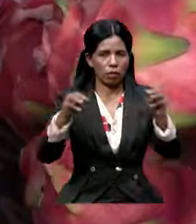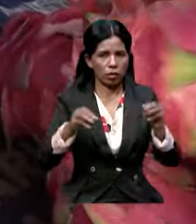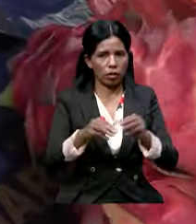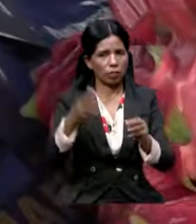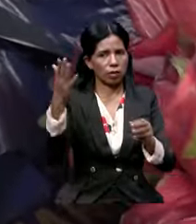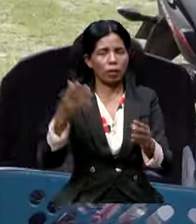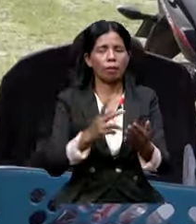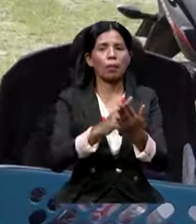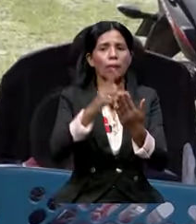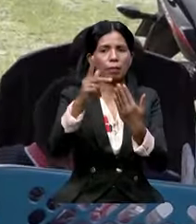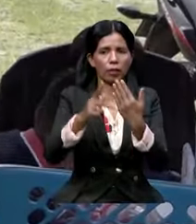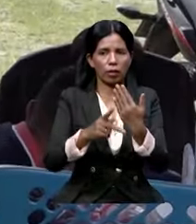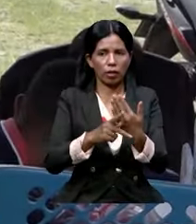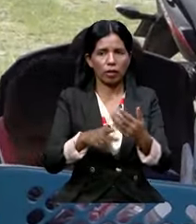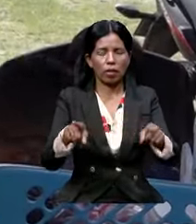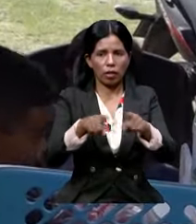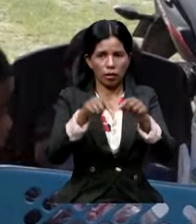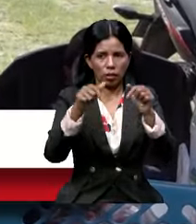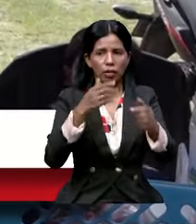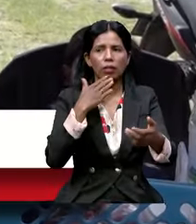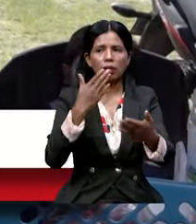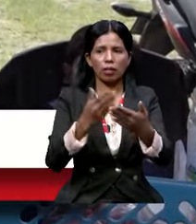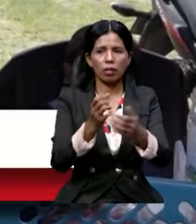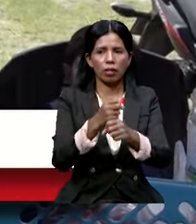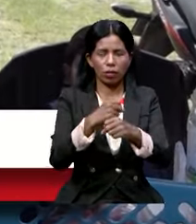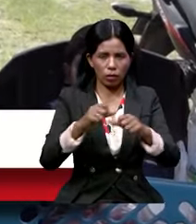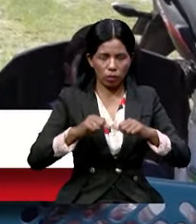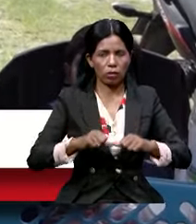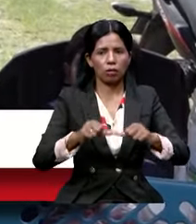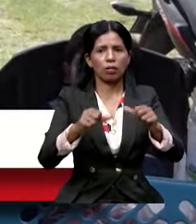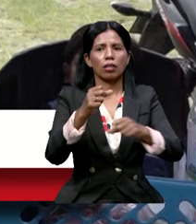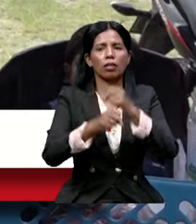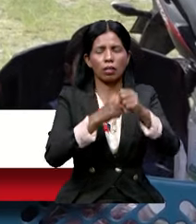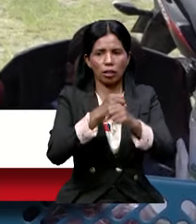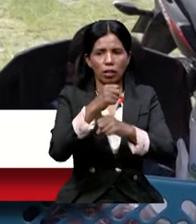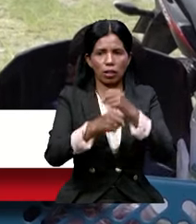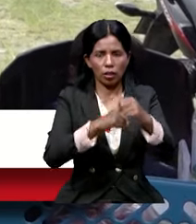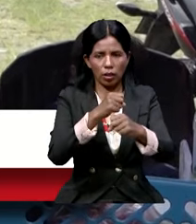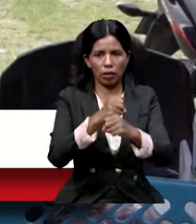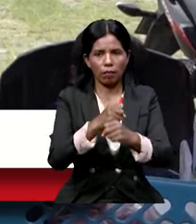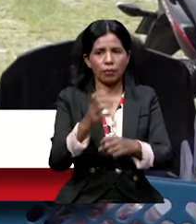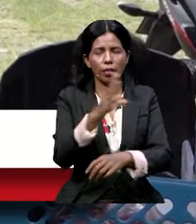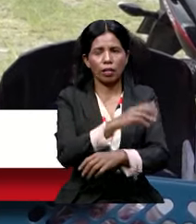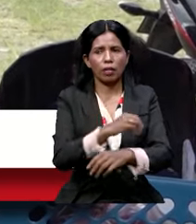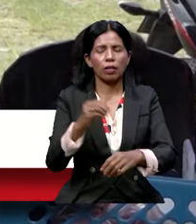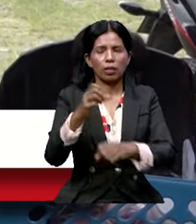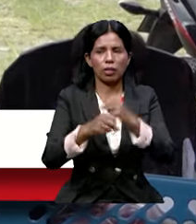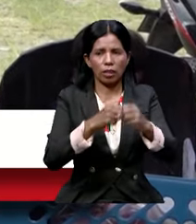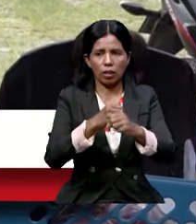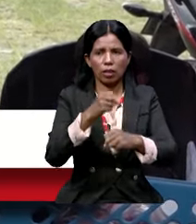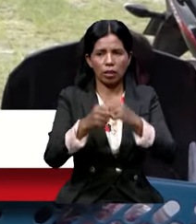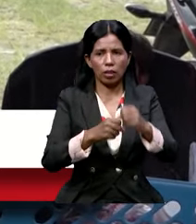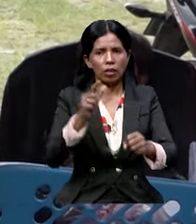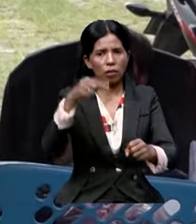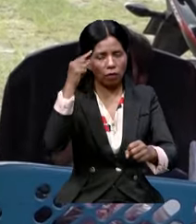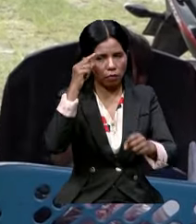Programa aí da NB Macaes Buanesané, dia clio tem que continuação, tinantina. Não tinantina se vê o governo